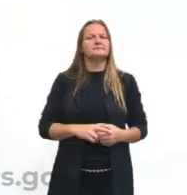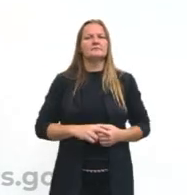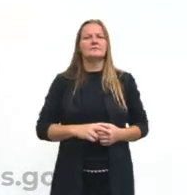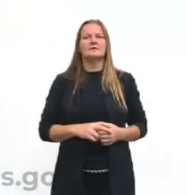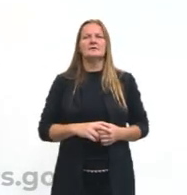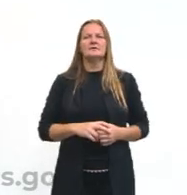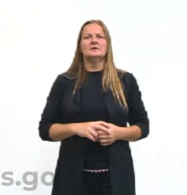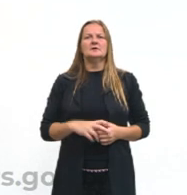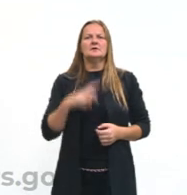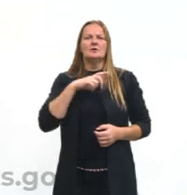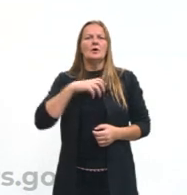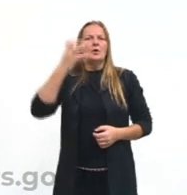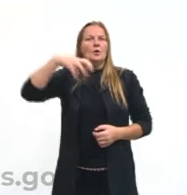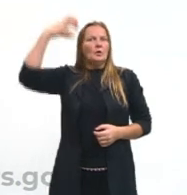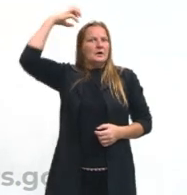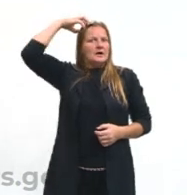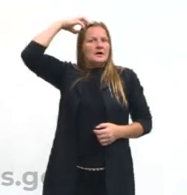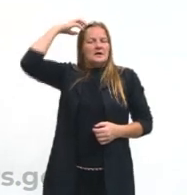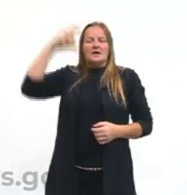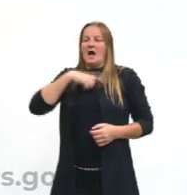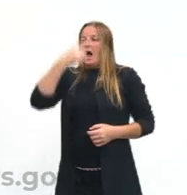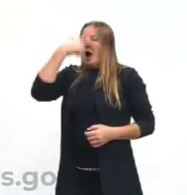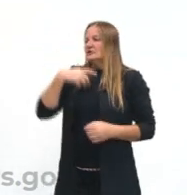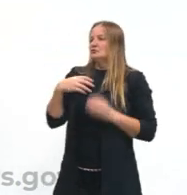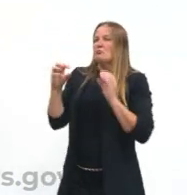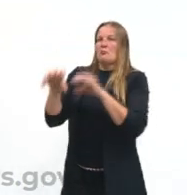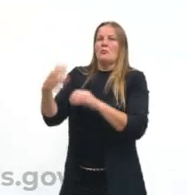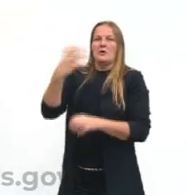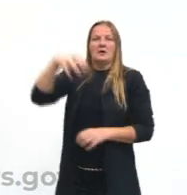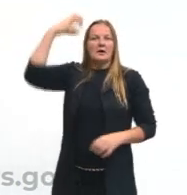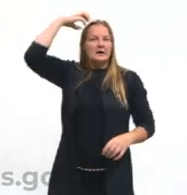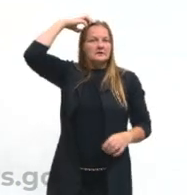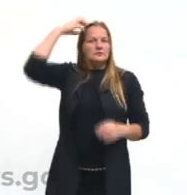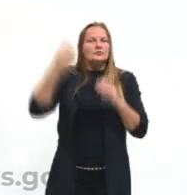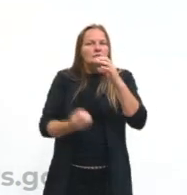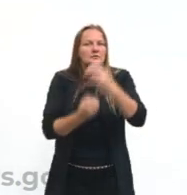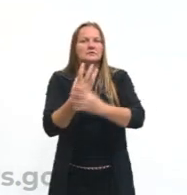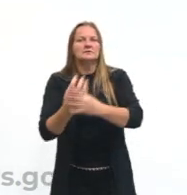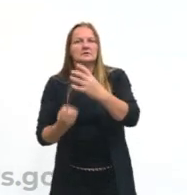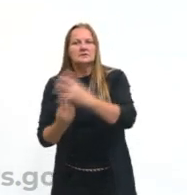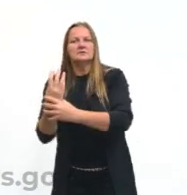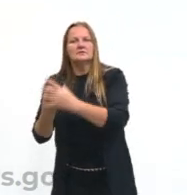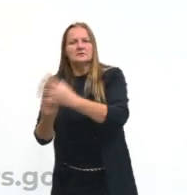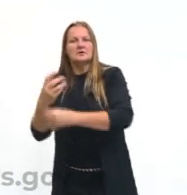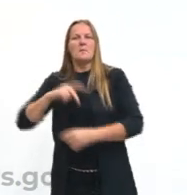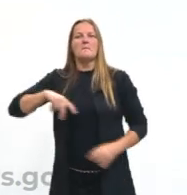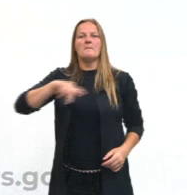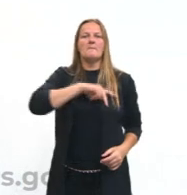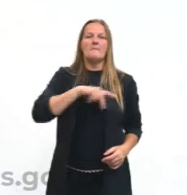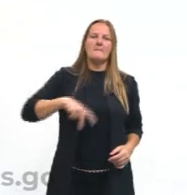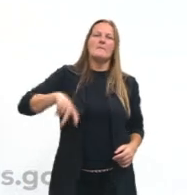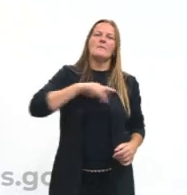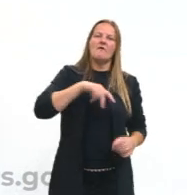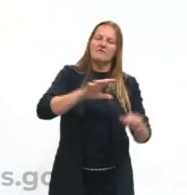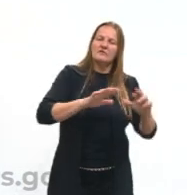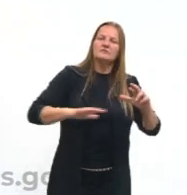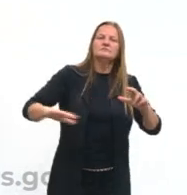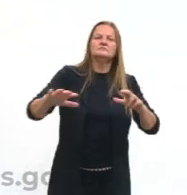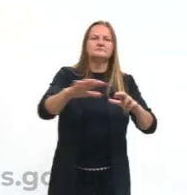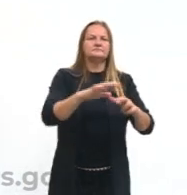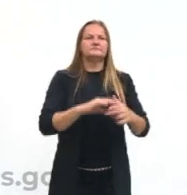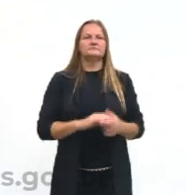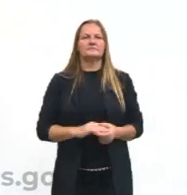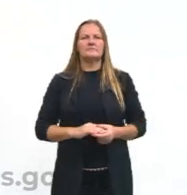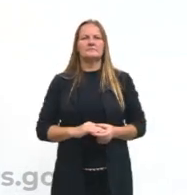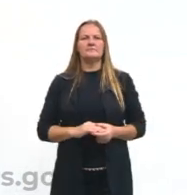é mais assim eu tenho reinado aqui onde eu acho que tem não começa a ser criar os povos aqui determinado